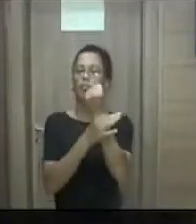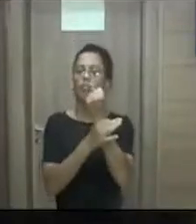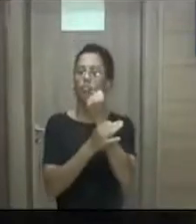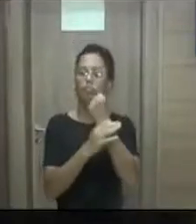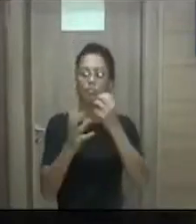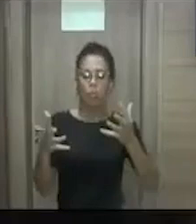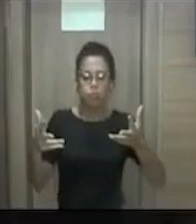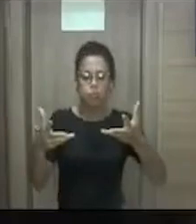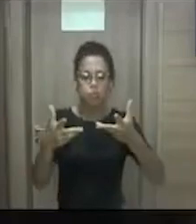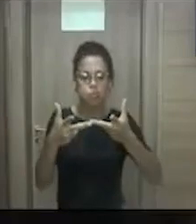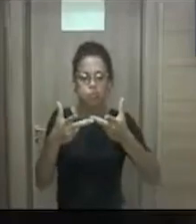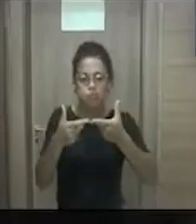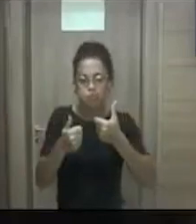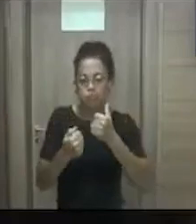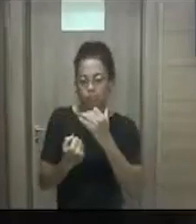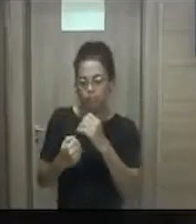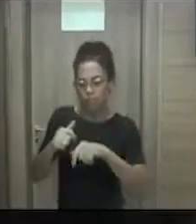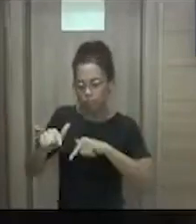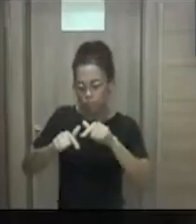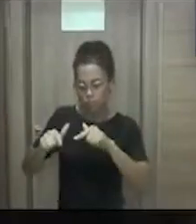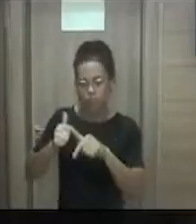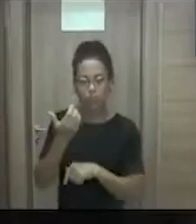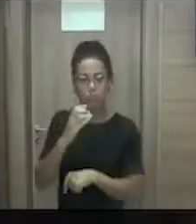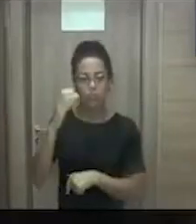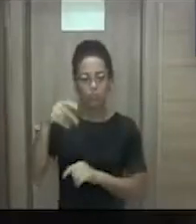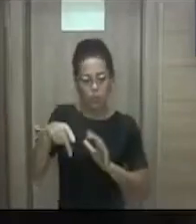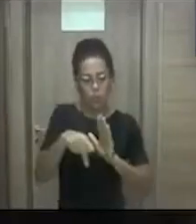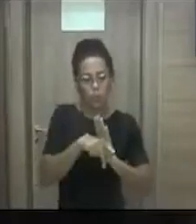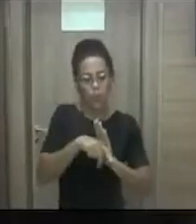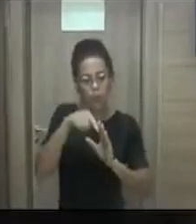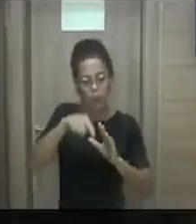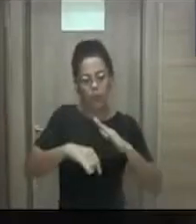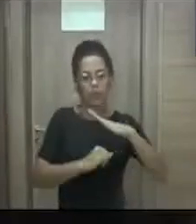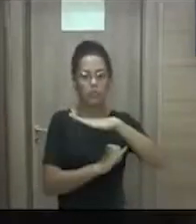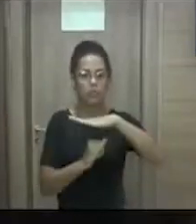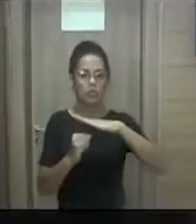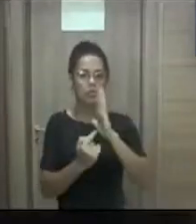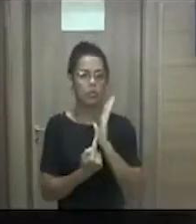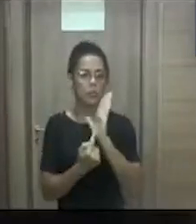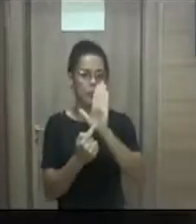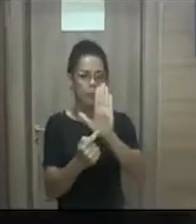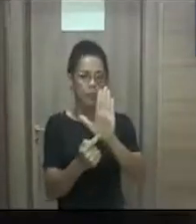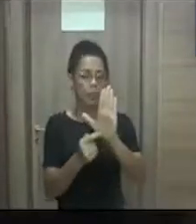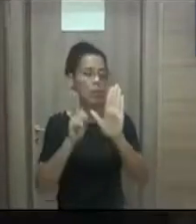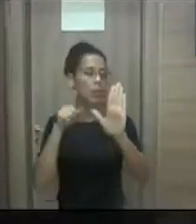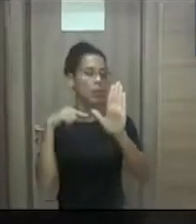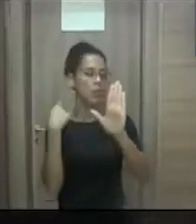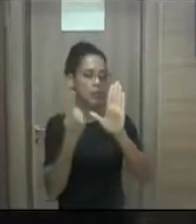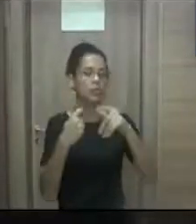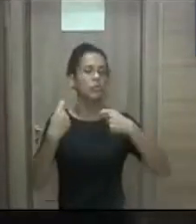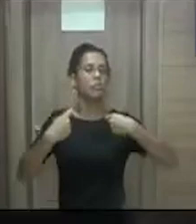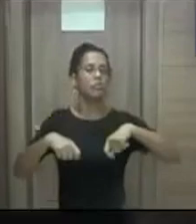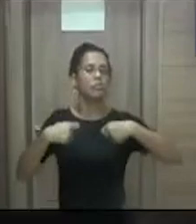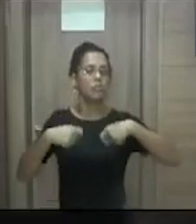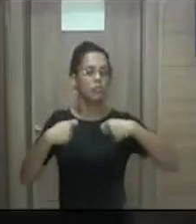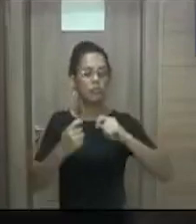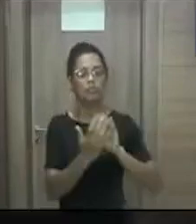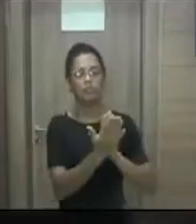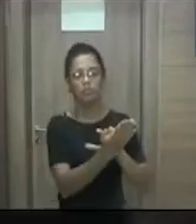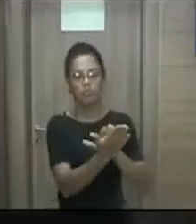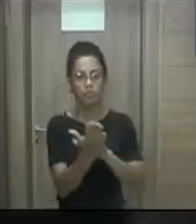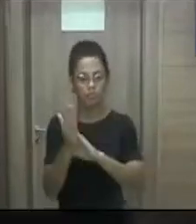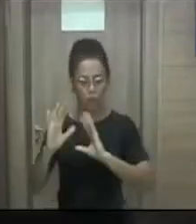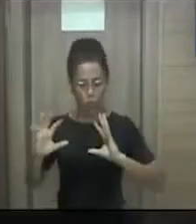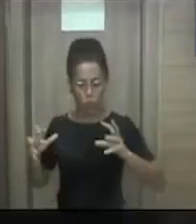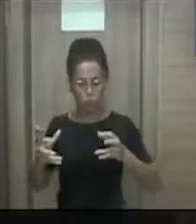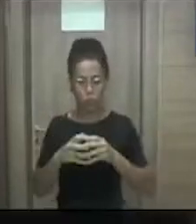produção científica que essa instituição apresenta, né? Então, acho que a gente precisa dar os parabéns ao